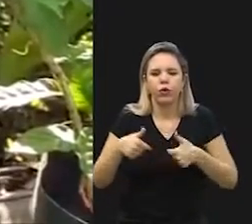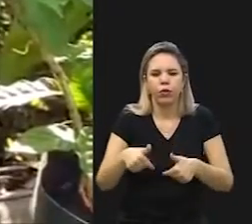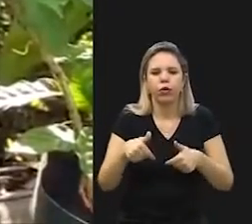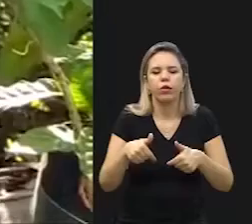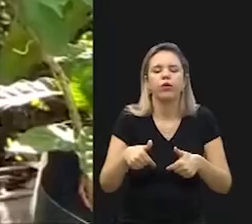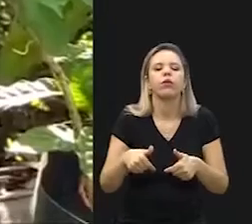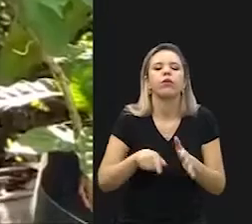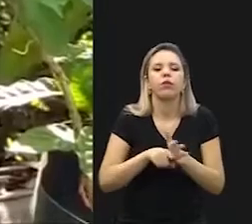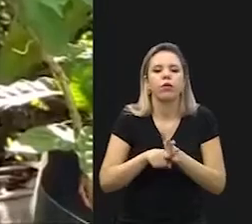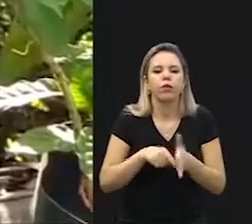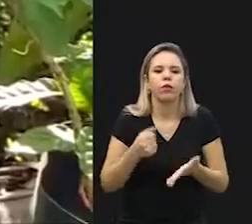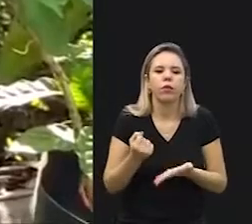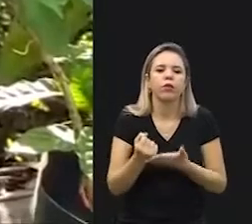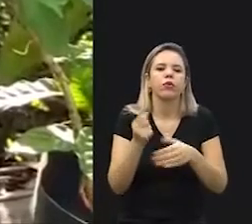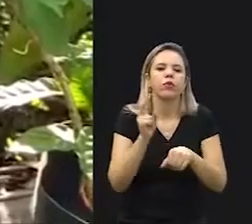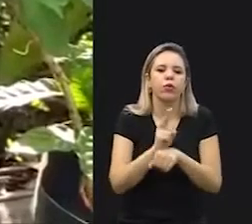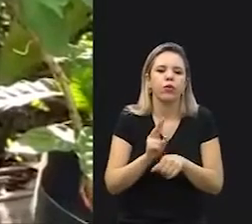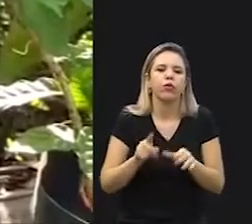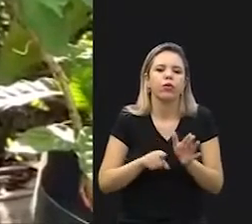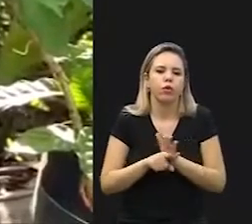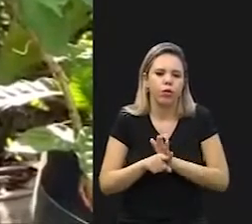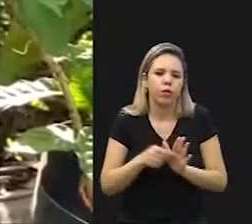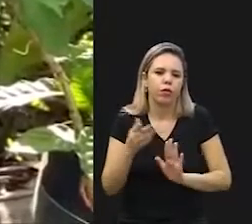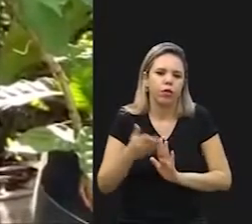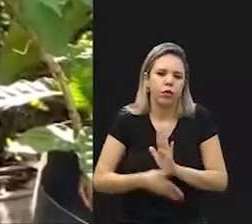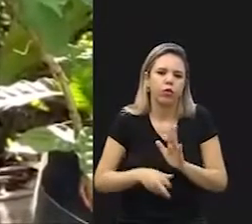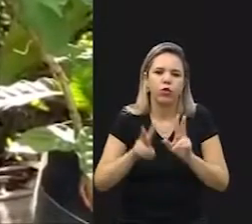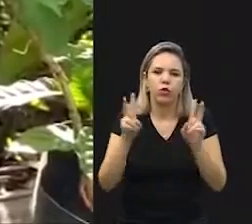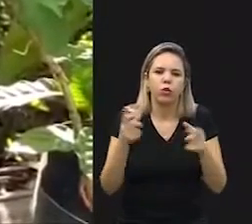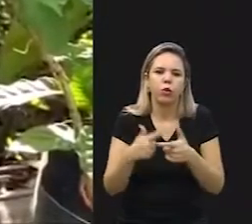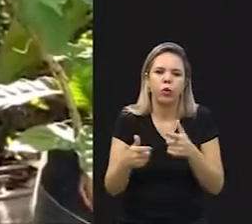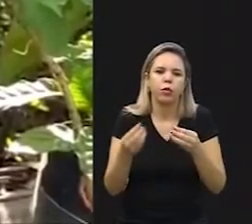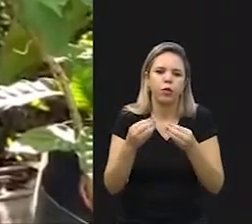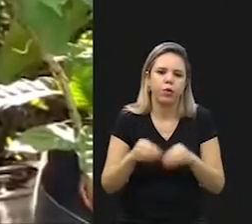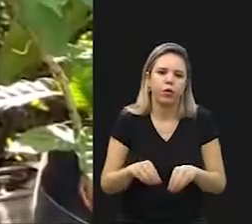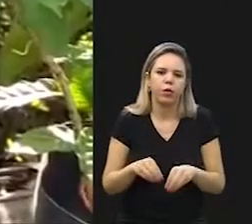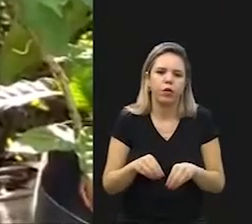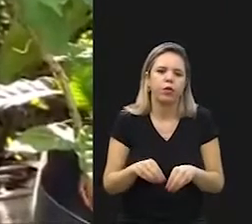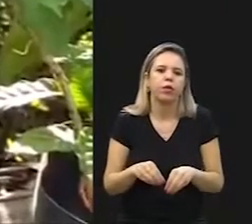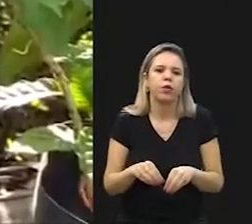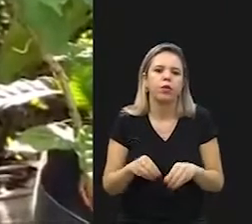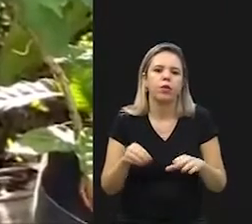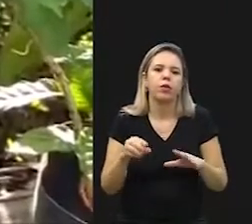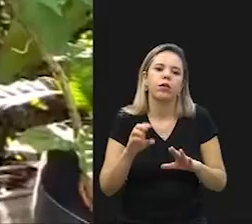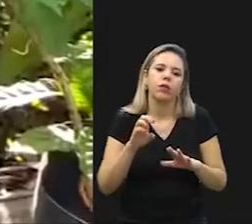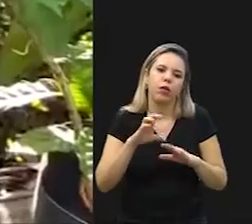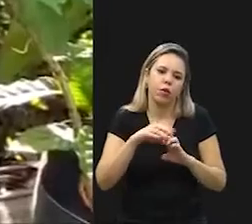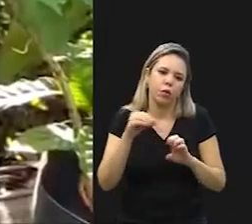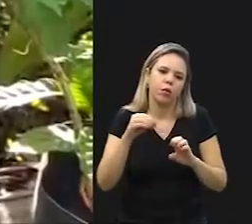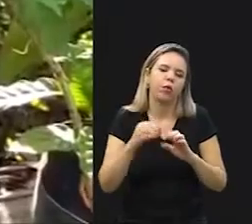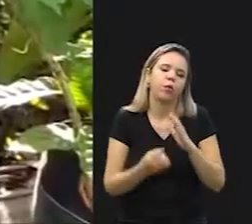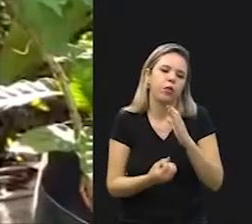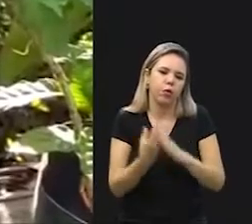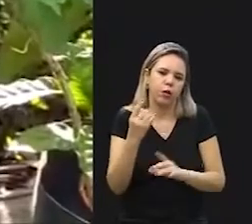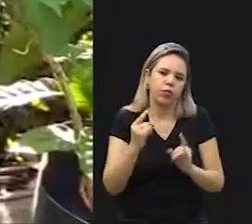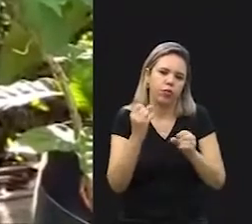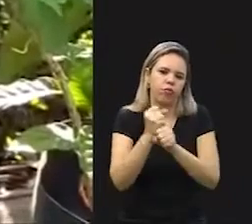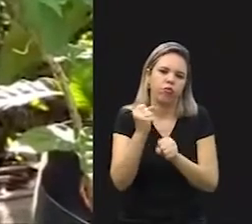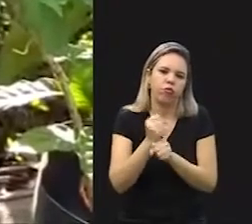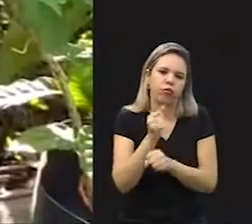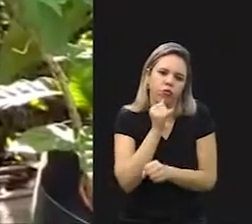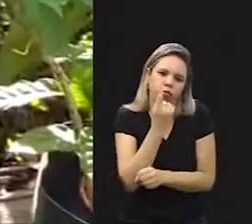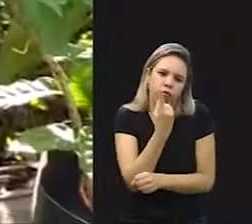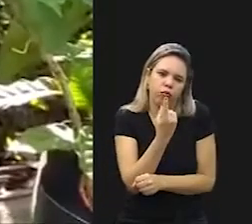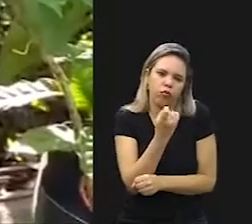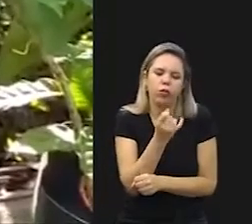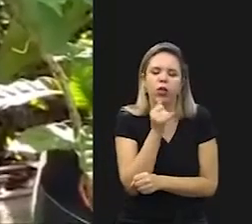de mitigação e medidas de estudo desse impacto que poderia ser causado por um empreendimento ou não. Uhum. Esse é só um exemplo, tá?